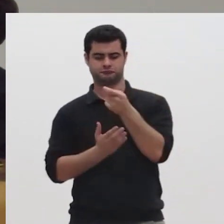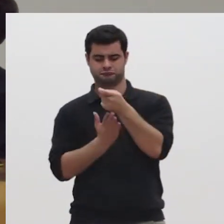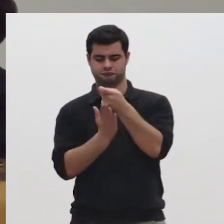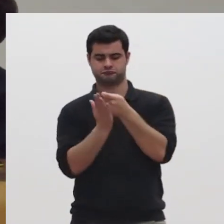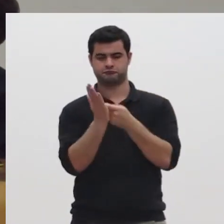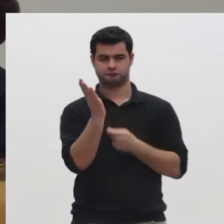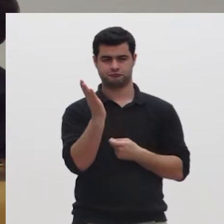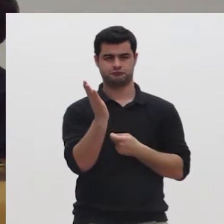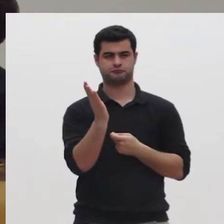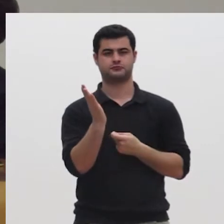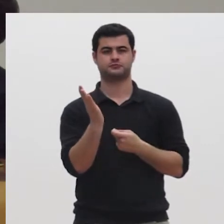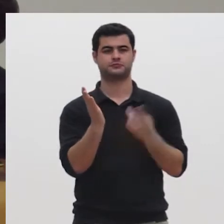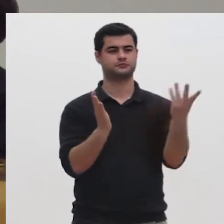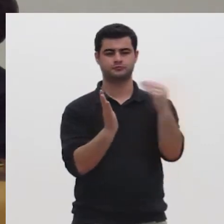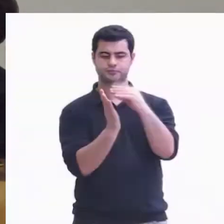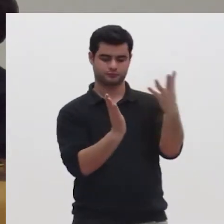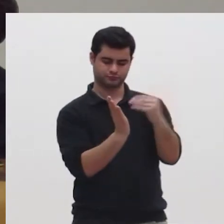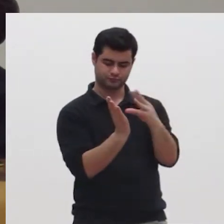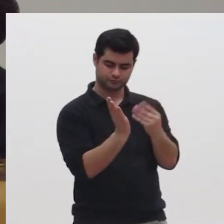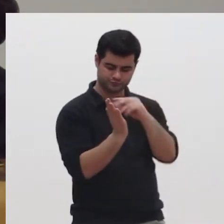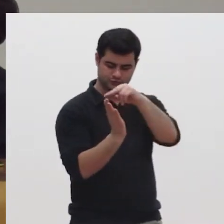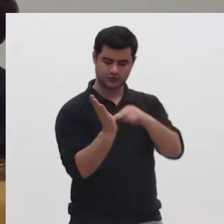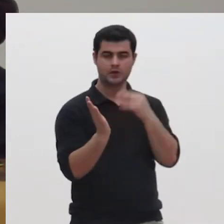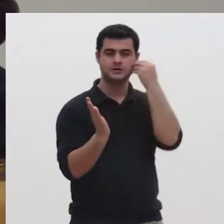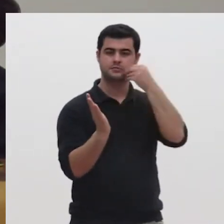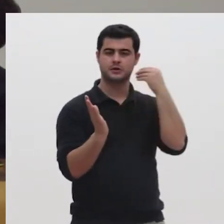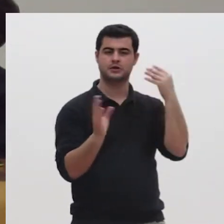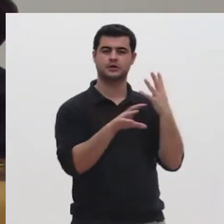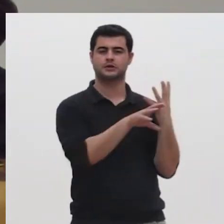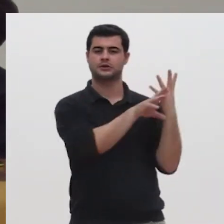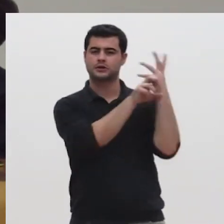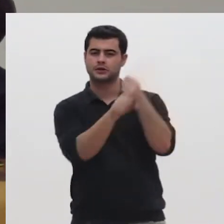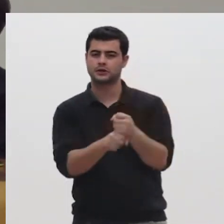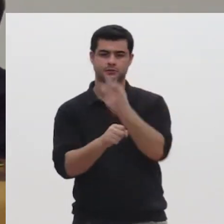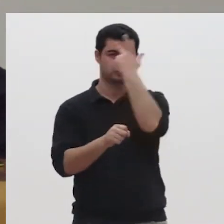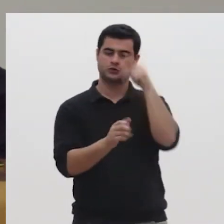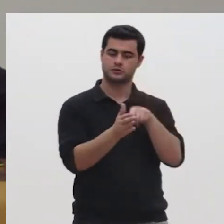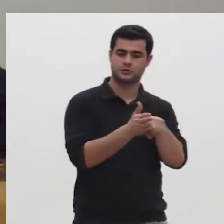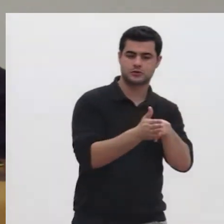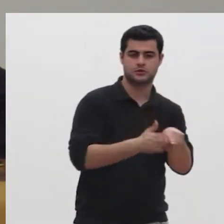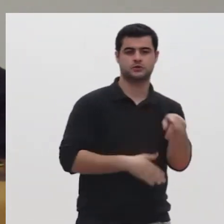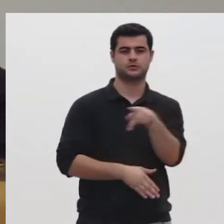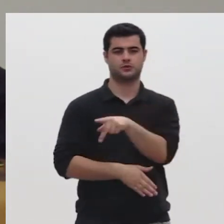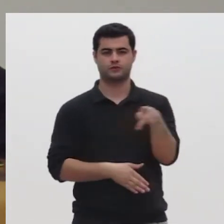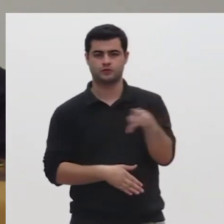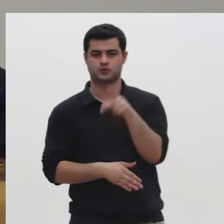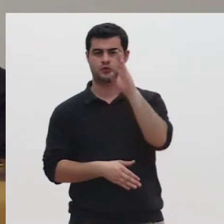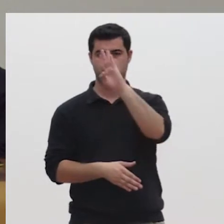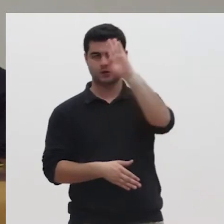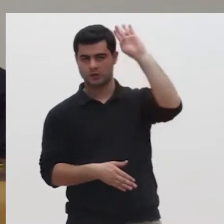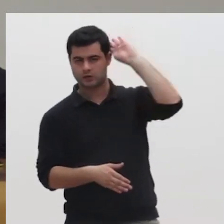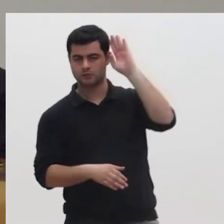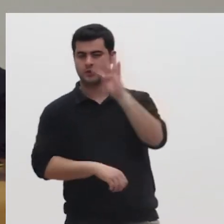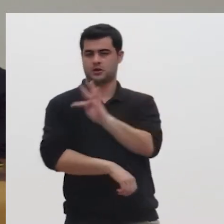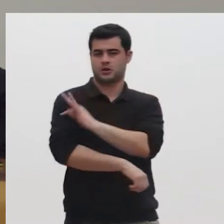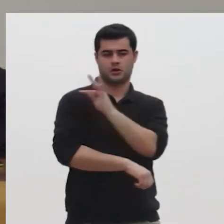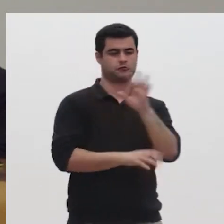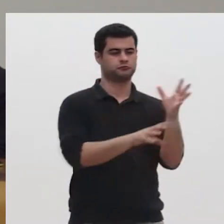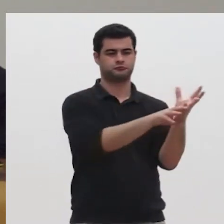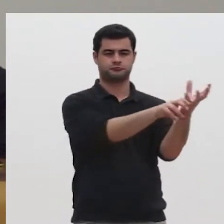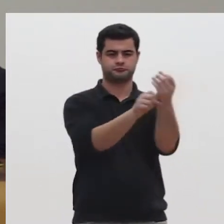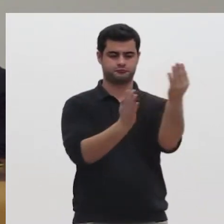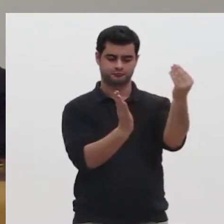quem vive o dia a dia da universidade, por professores, pesquisadores, estudantes e técnicos. Vocês têm,